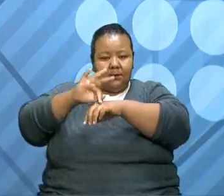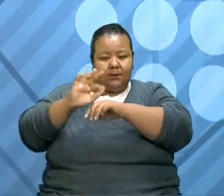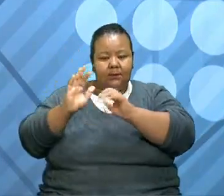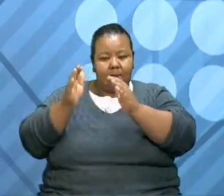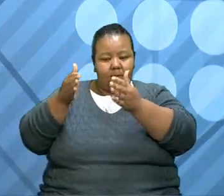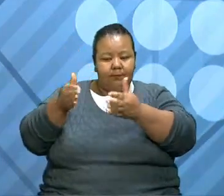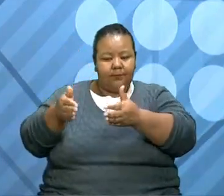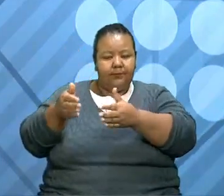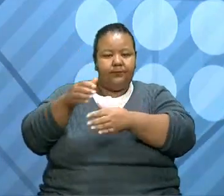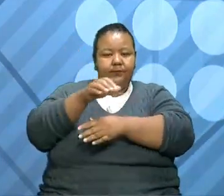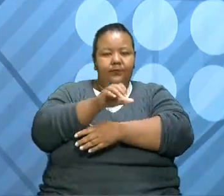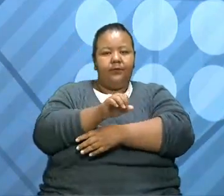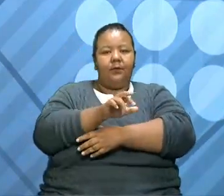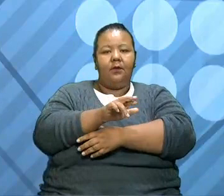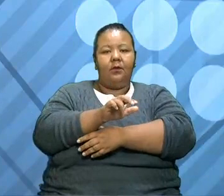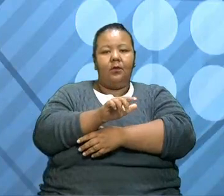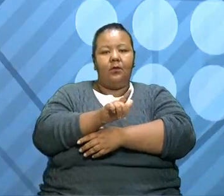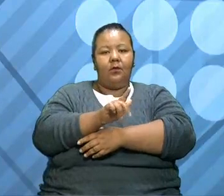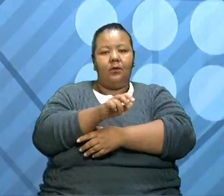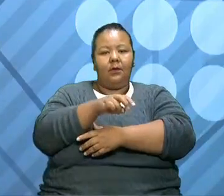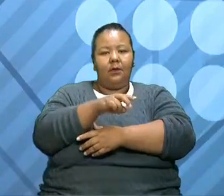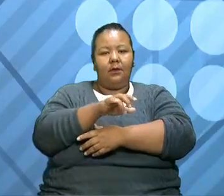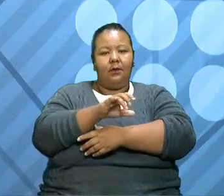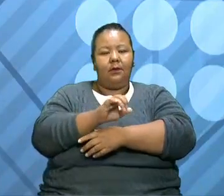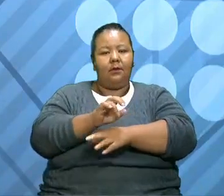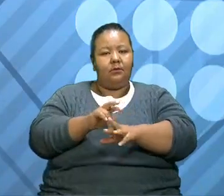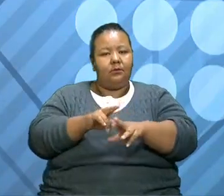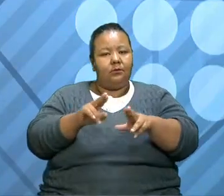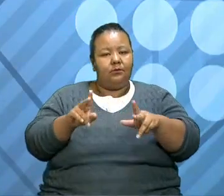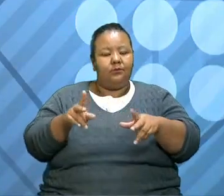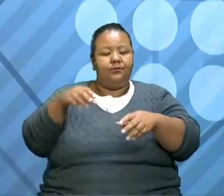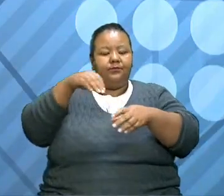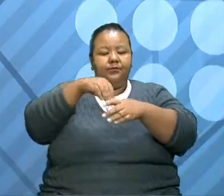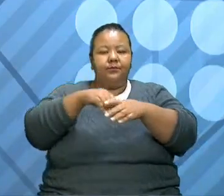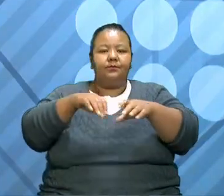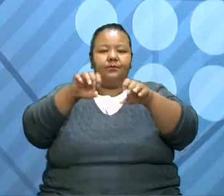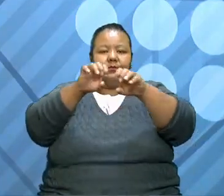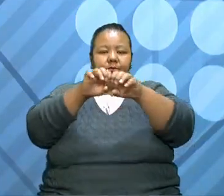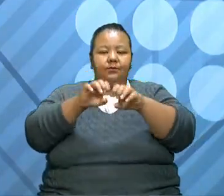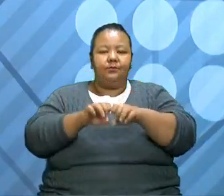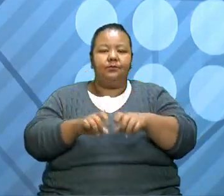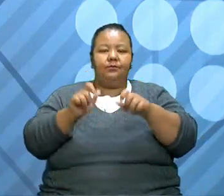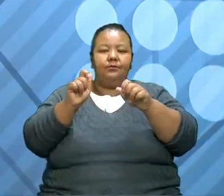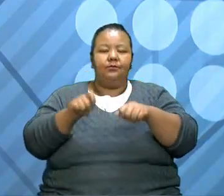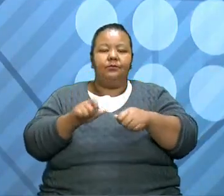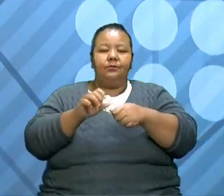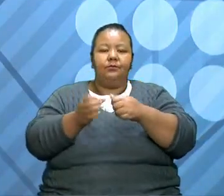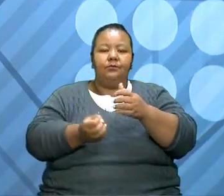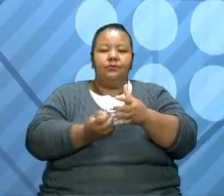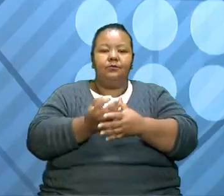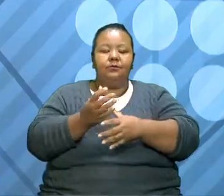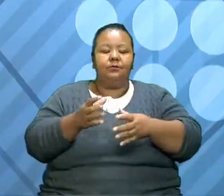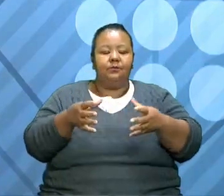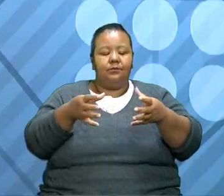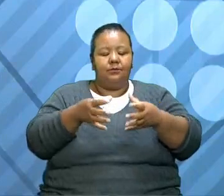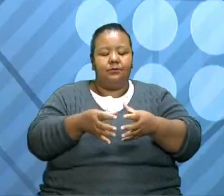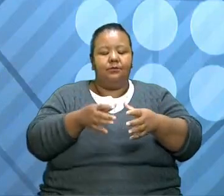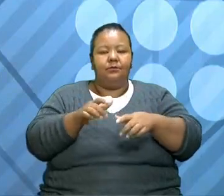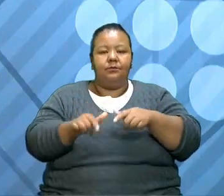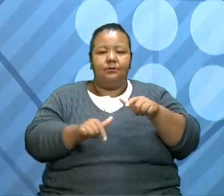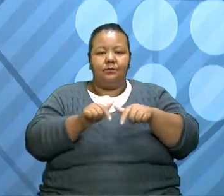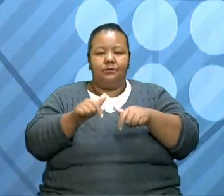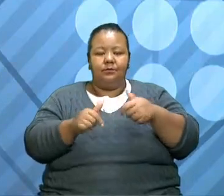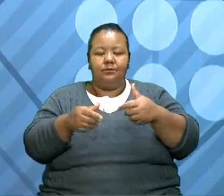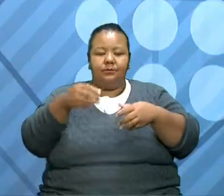que é completamente descentralizada. Mas dentro dessas estruturas, eu posso formar equipes de trabalho. E dentro